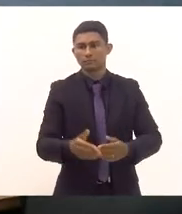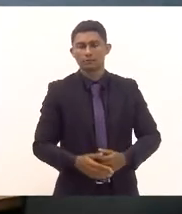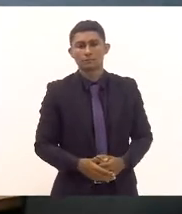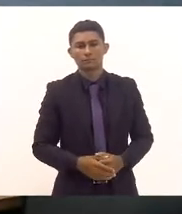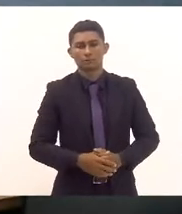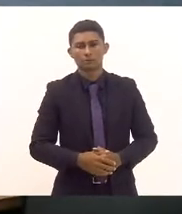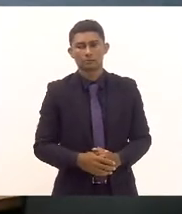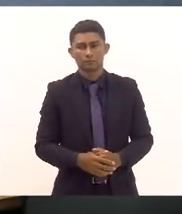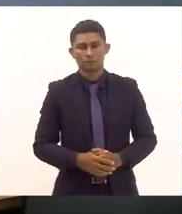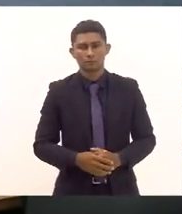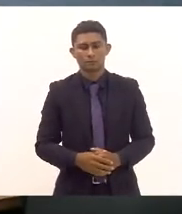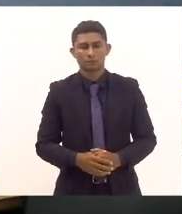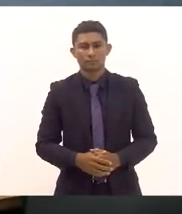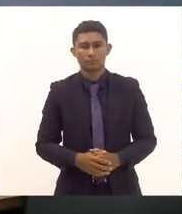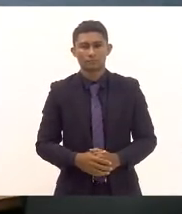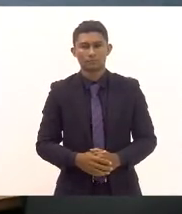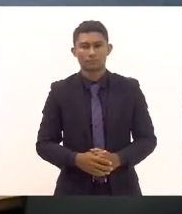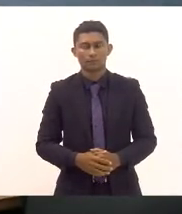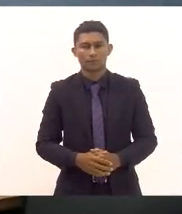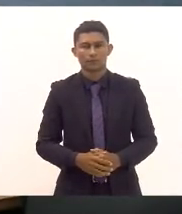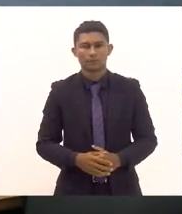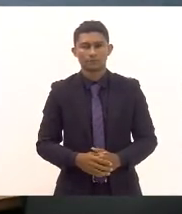o senhor é